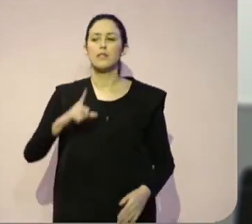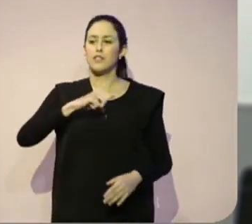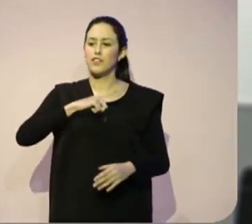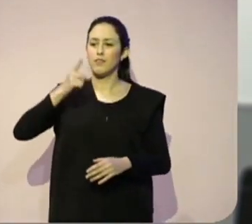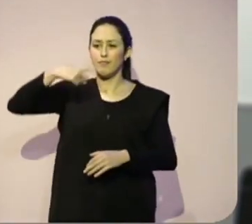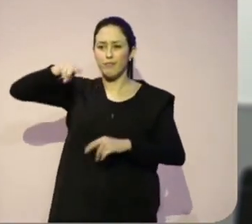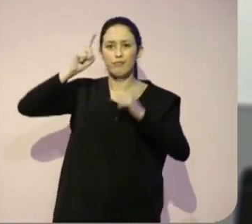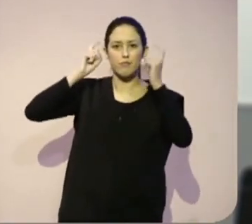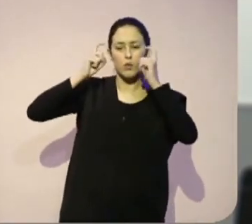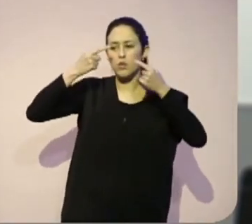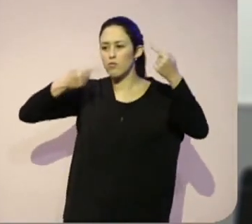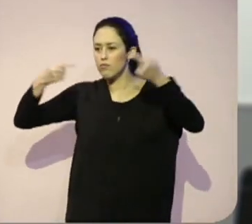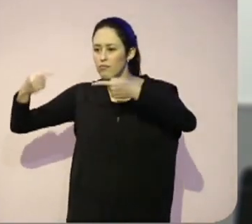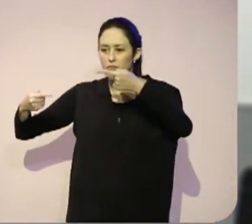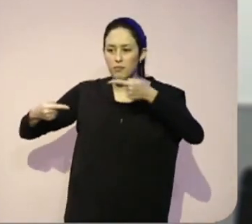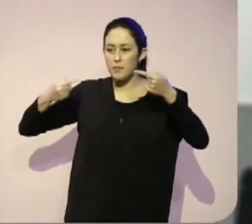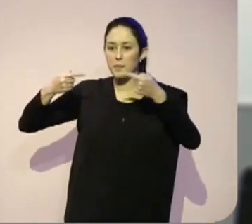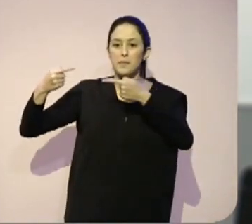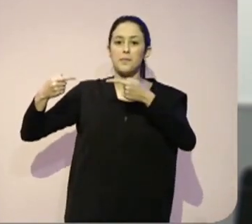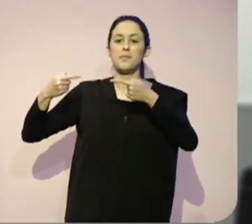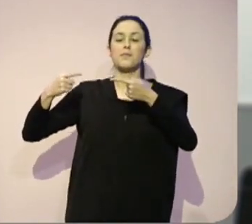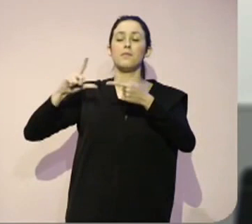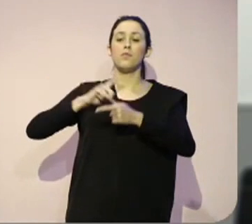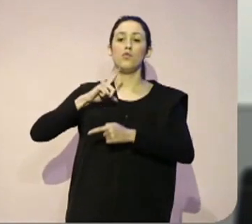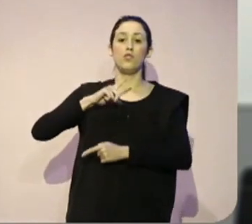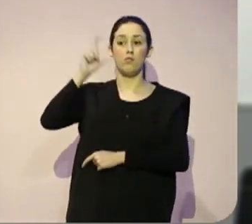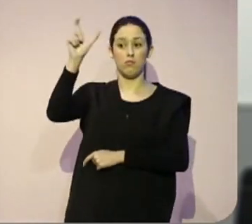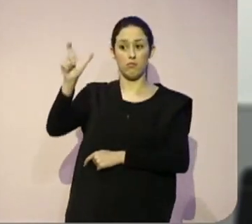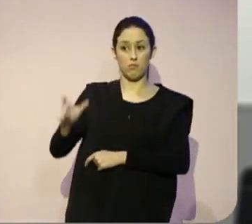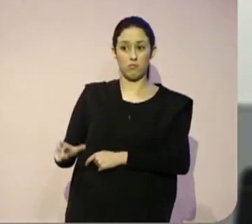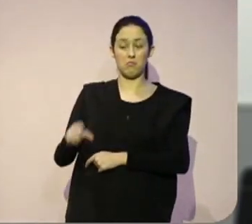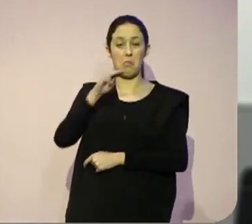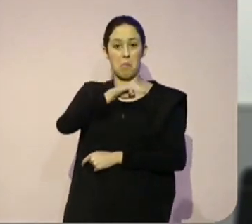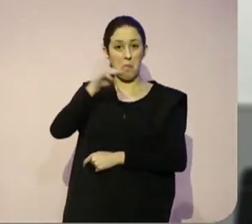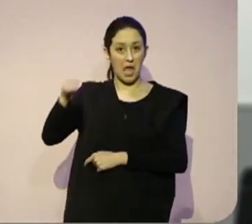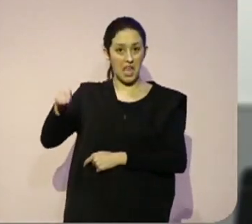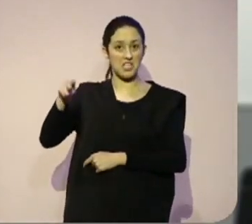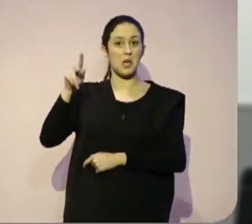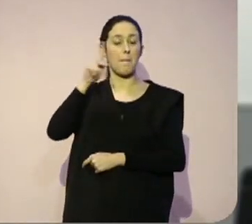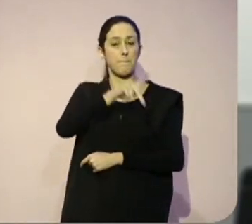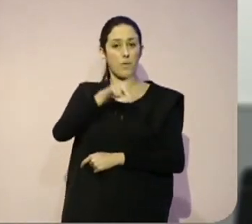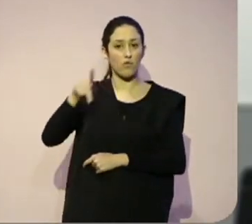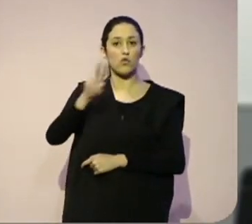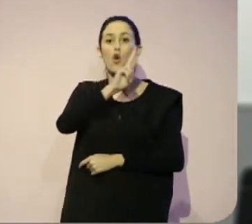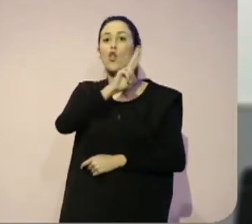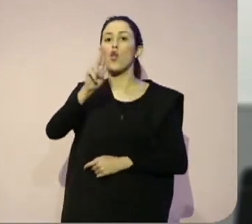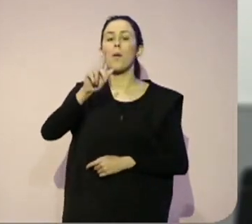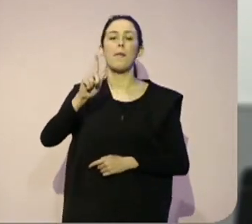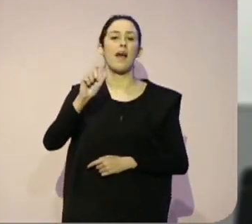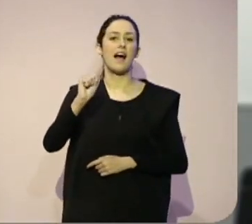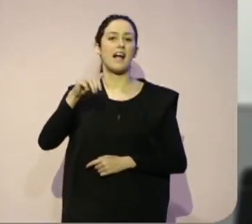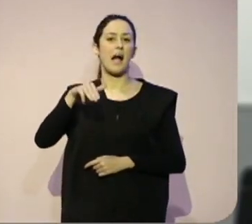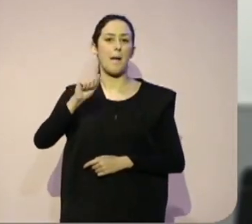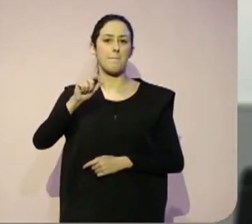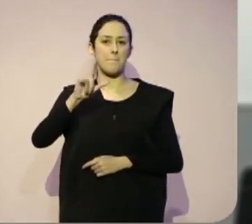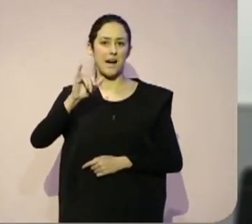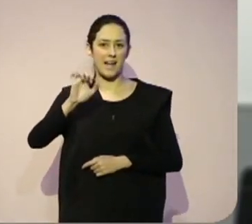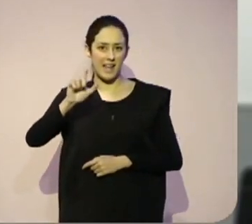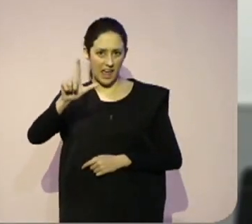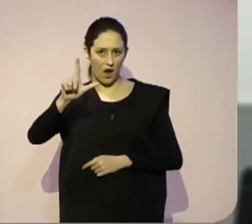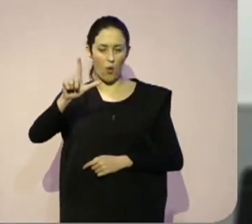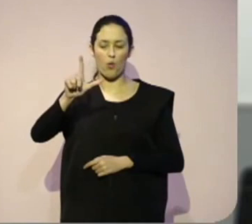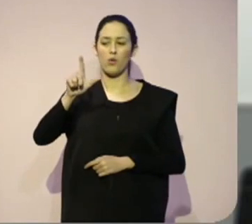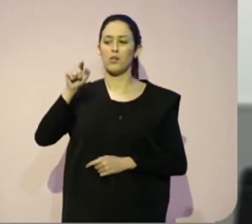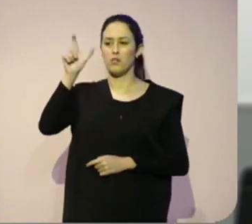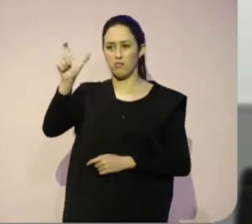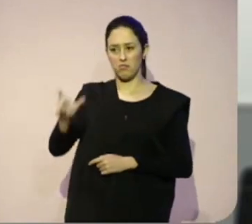discussão e de repente um grande mestre, um professor chamado Gamaliel. Gamaliel era de uma